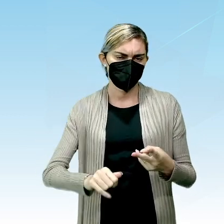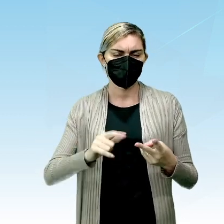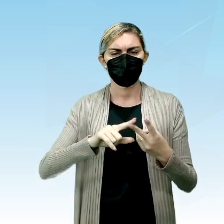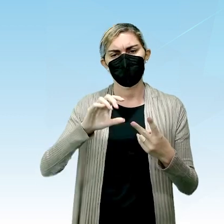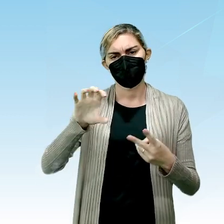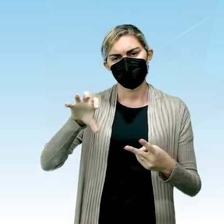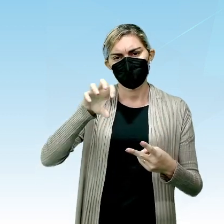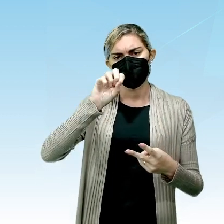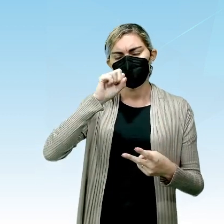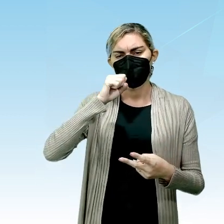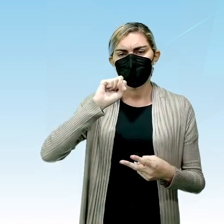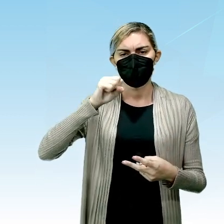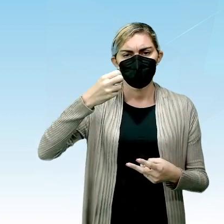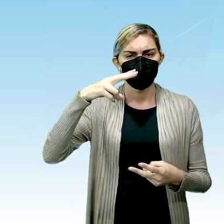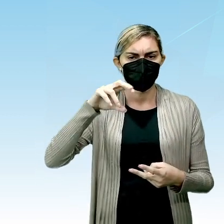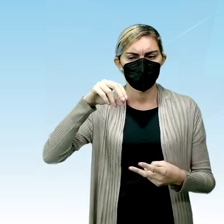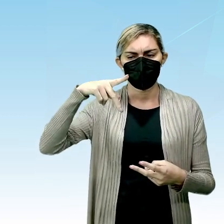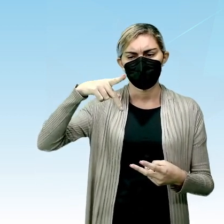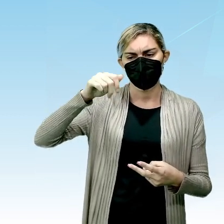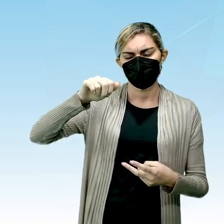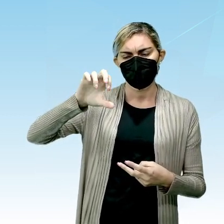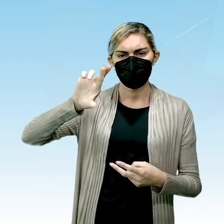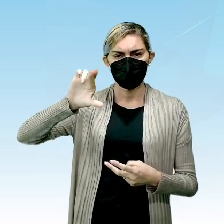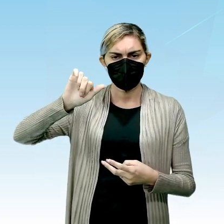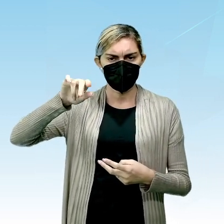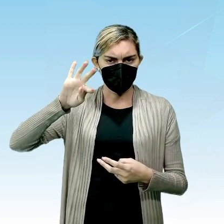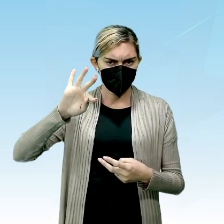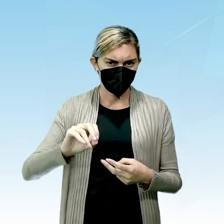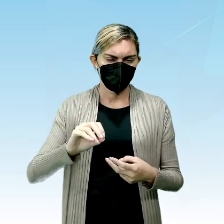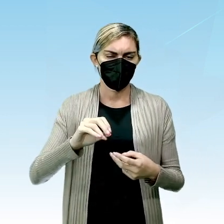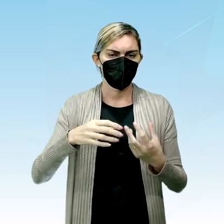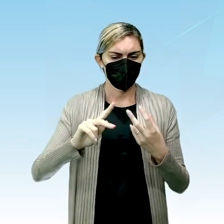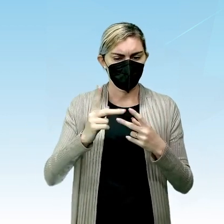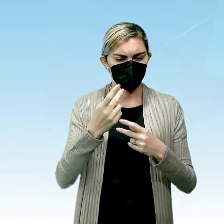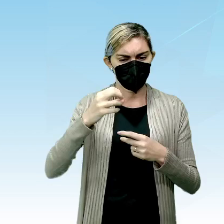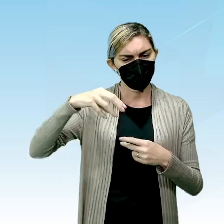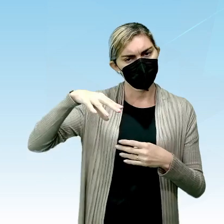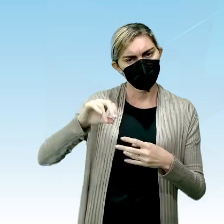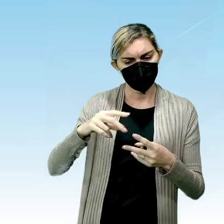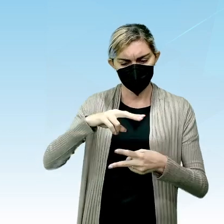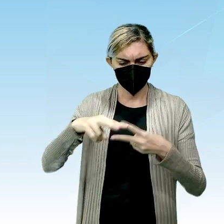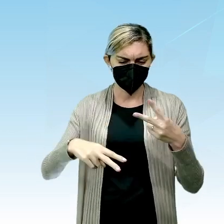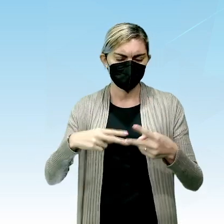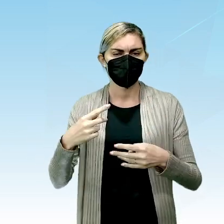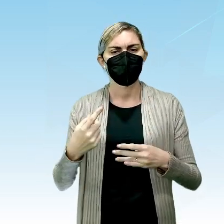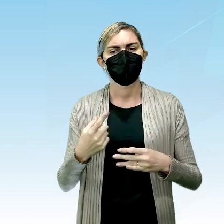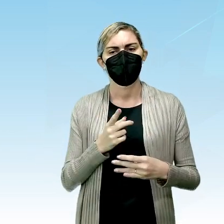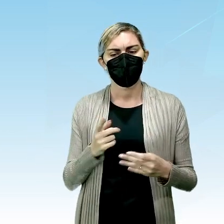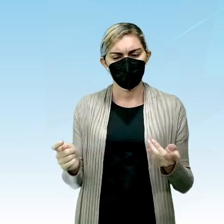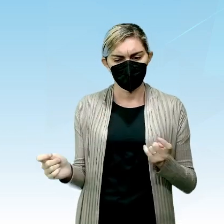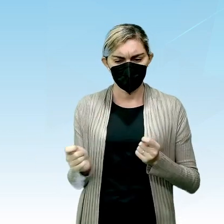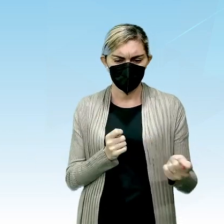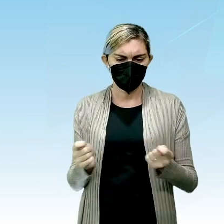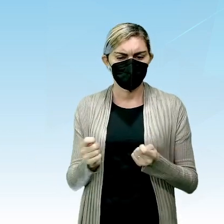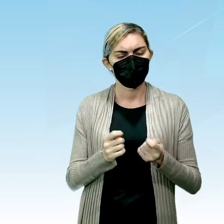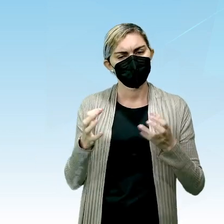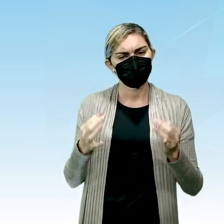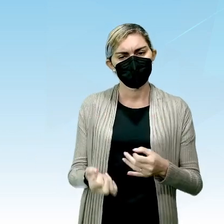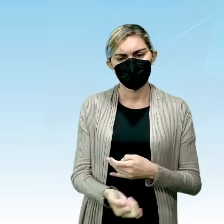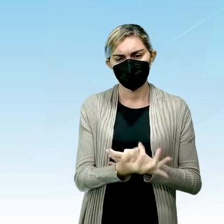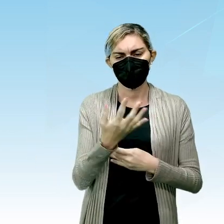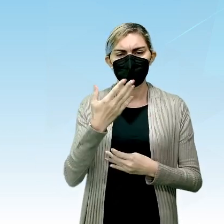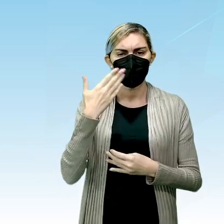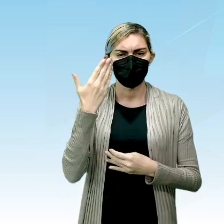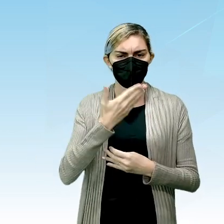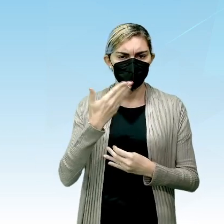suco pancreático, o qual não contém os hormônios. A insulina e o glucagon, eles controlam justamente a quantidade de açúcar